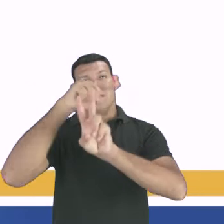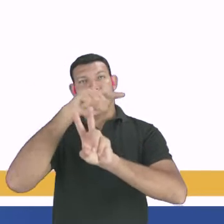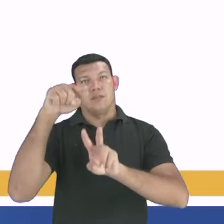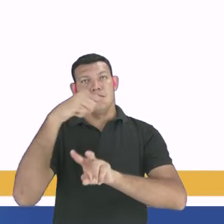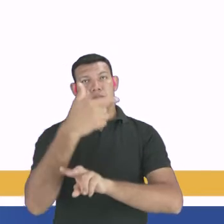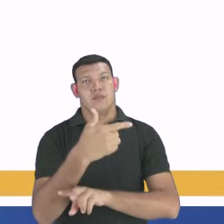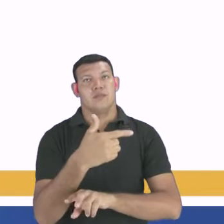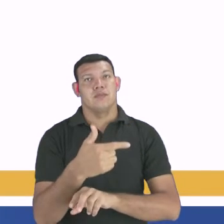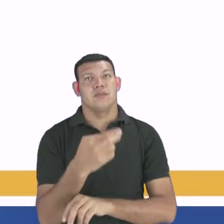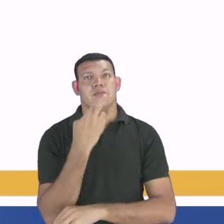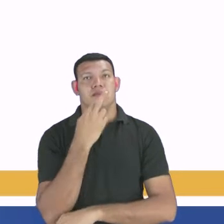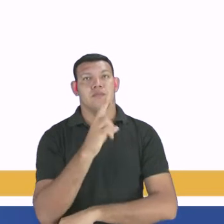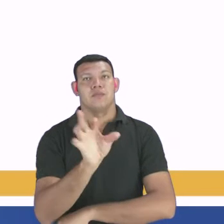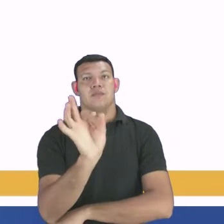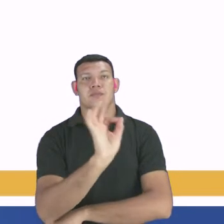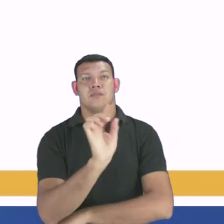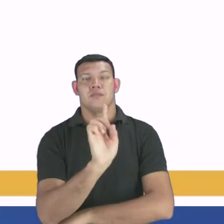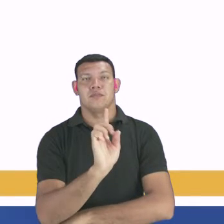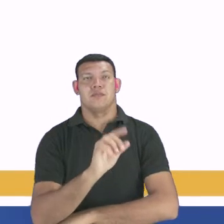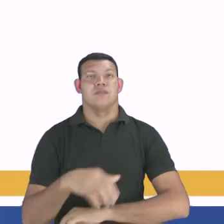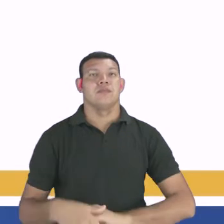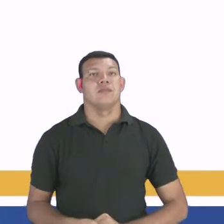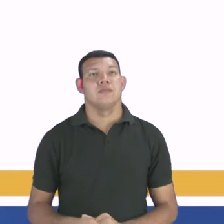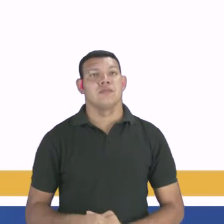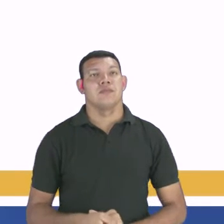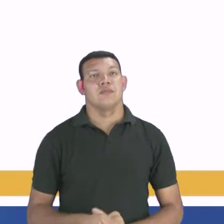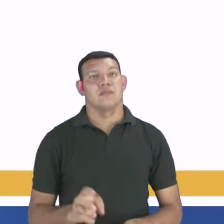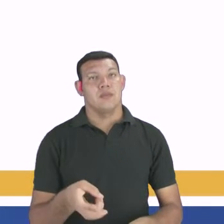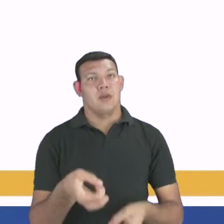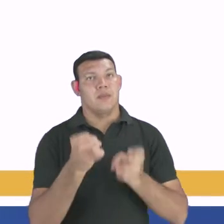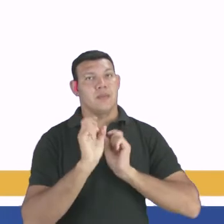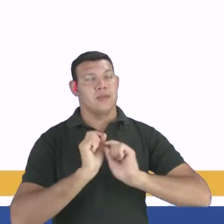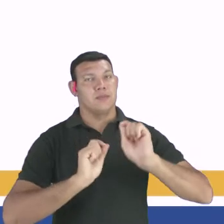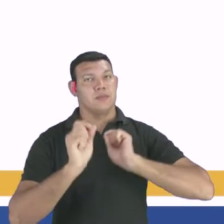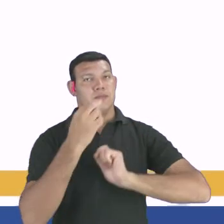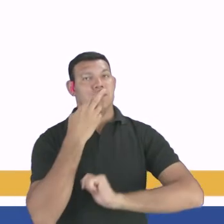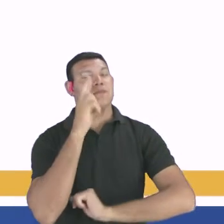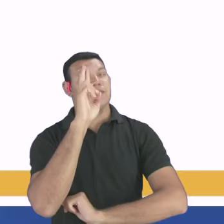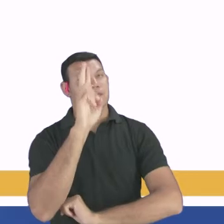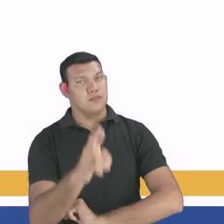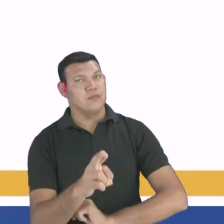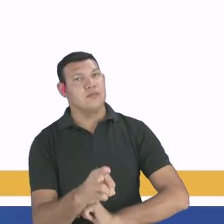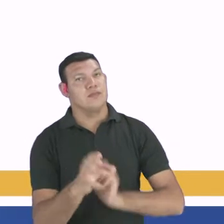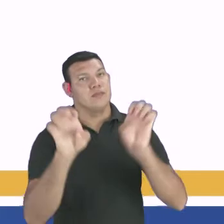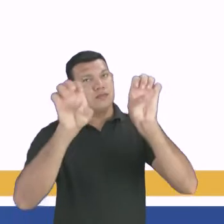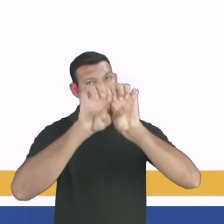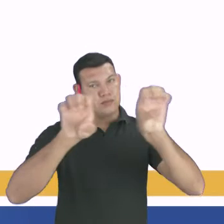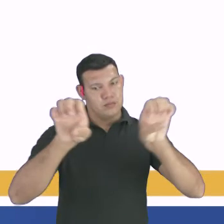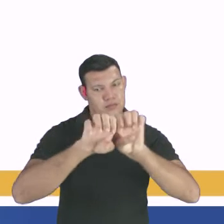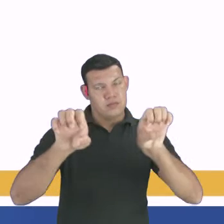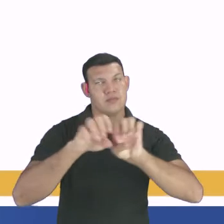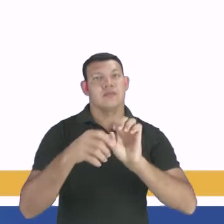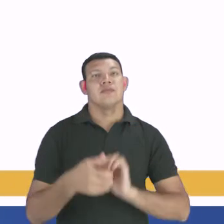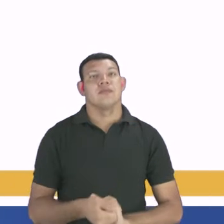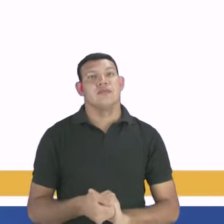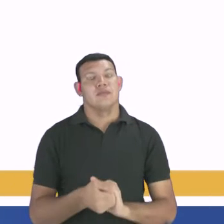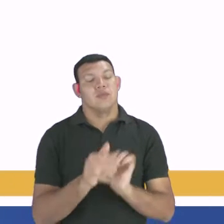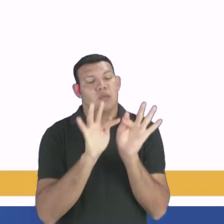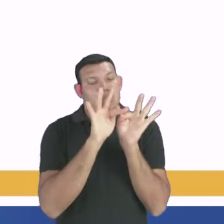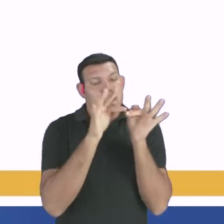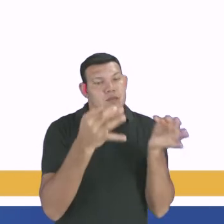então como você vê ele vai verificar isso quando você vai resolver essa equação vai